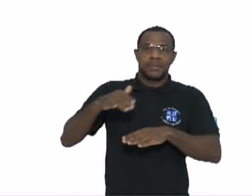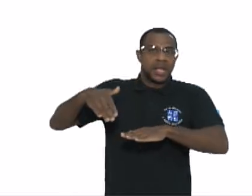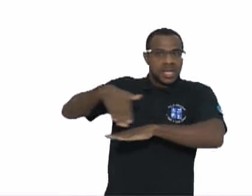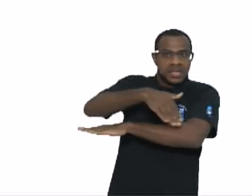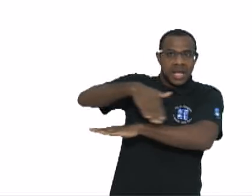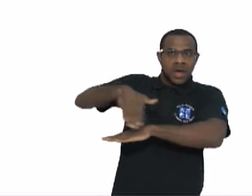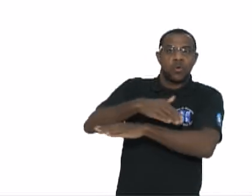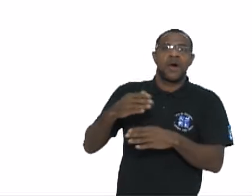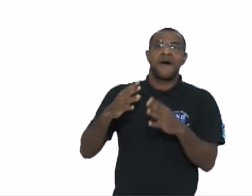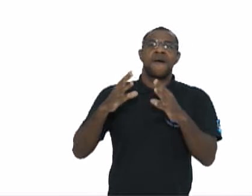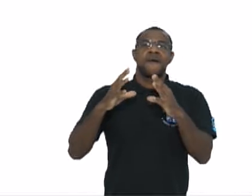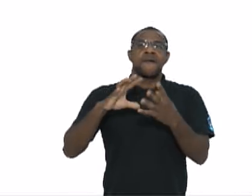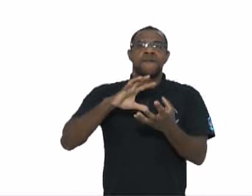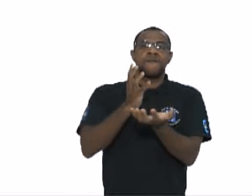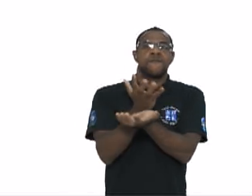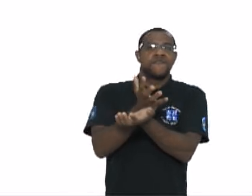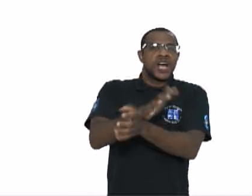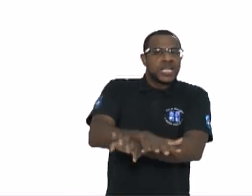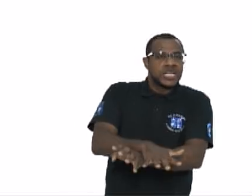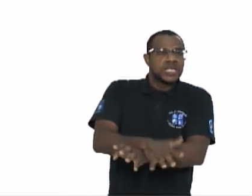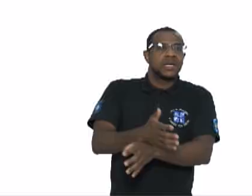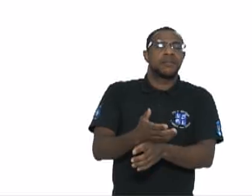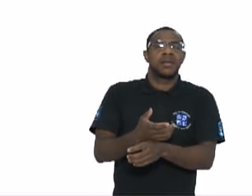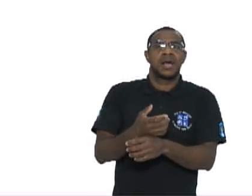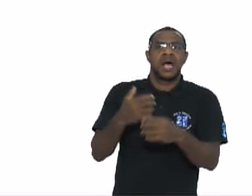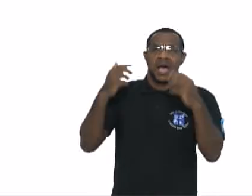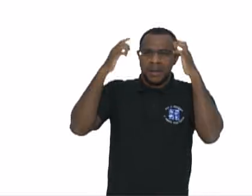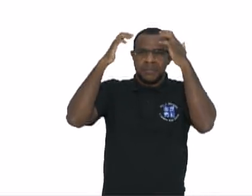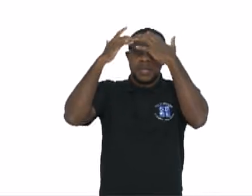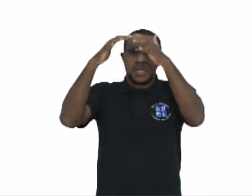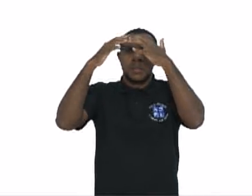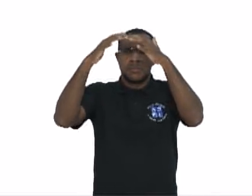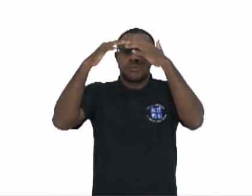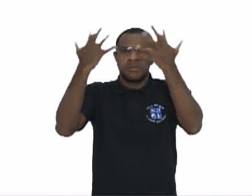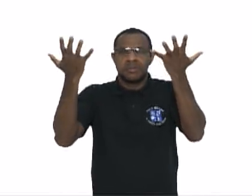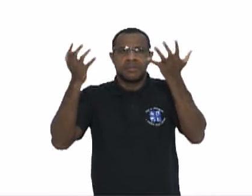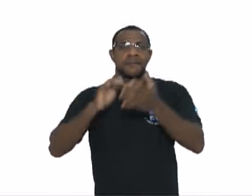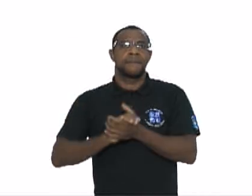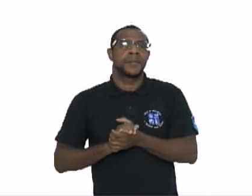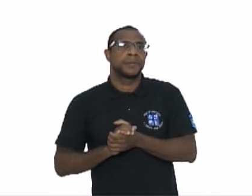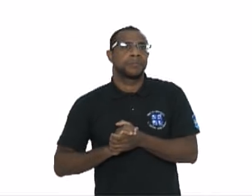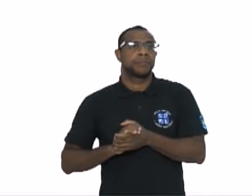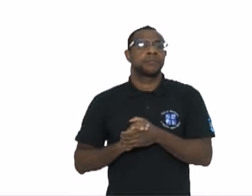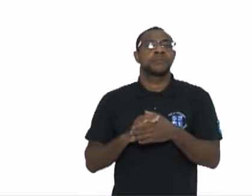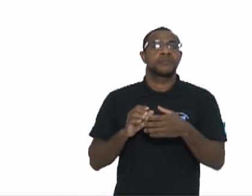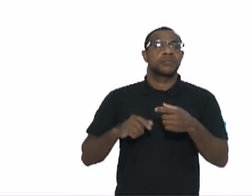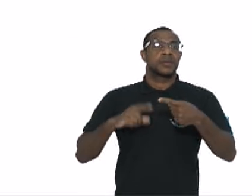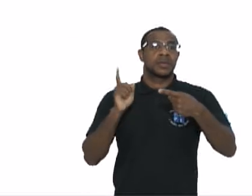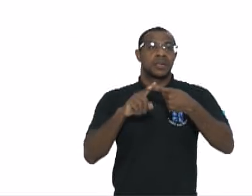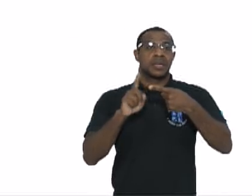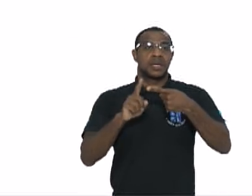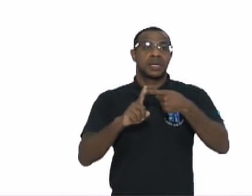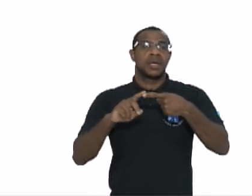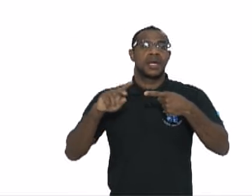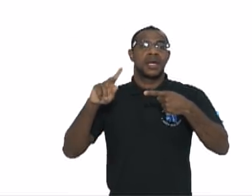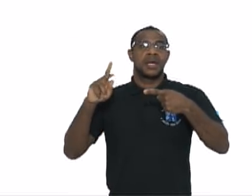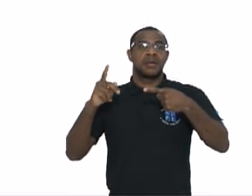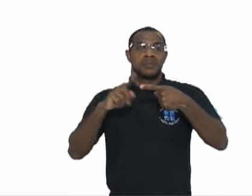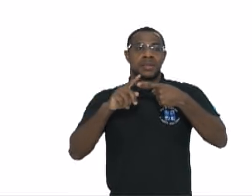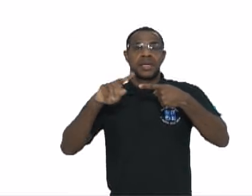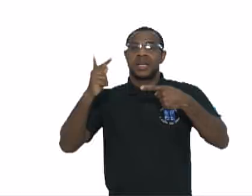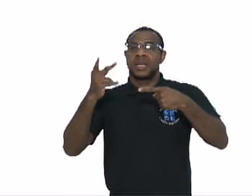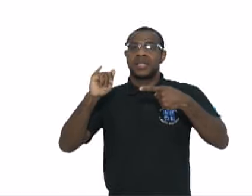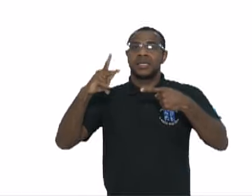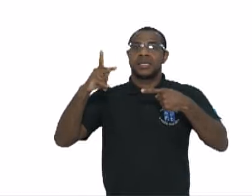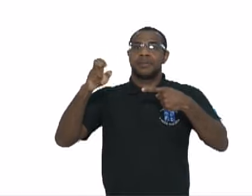A cabeça da menina flamejava. Letra A. É uma hipérbole e uma personificação? B. Nós temos